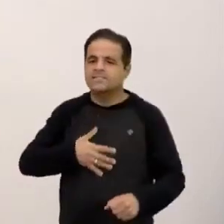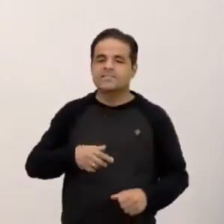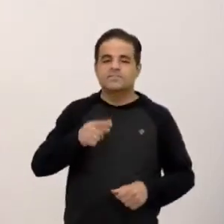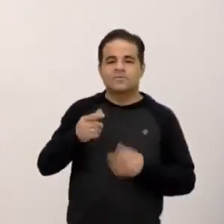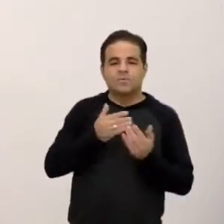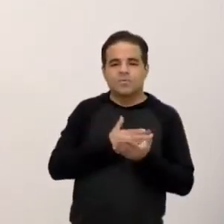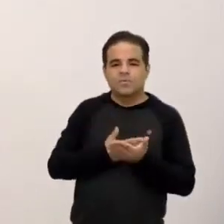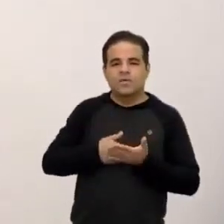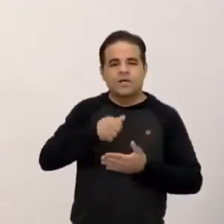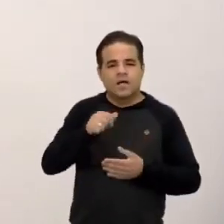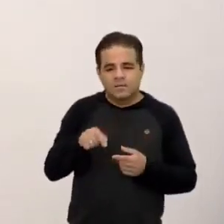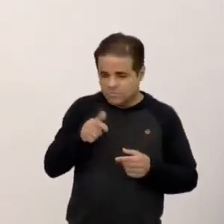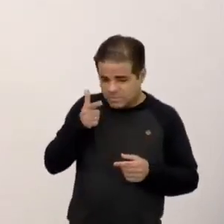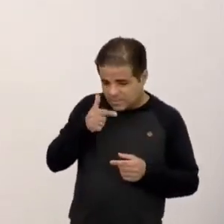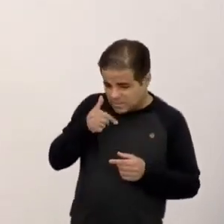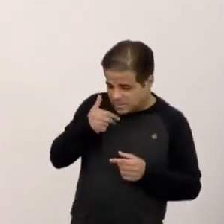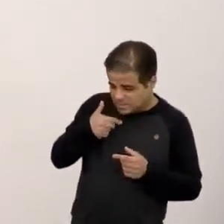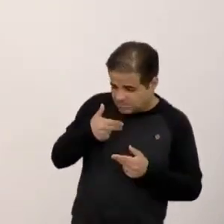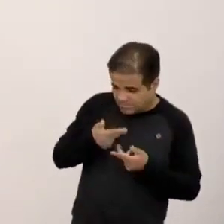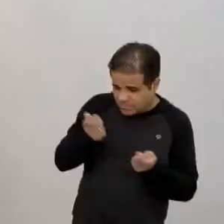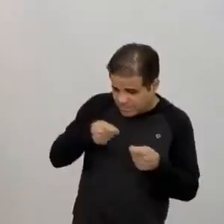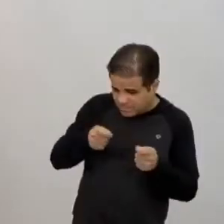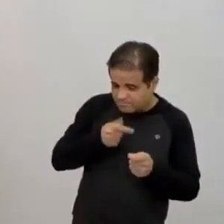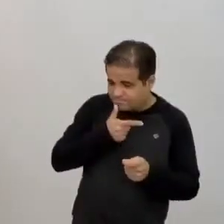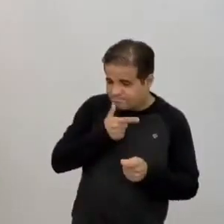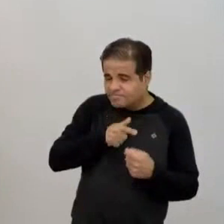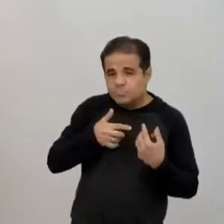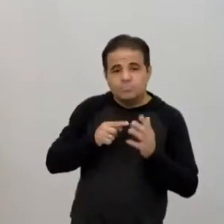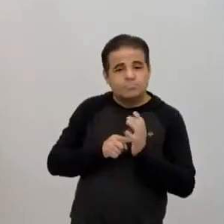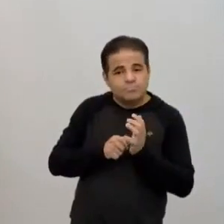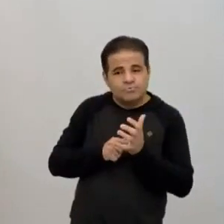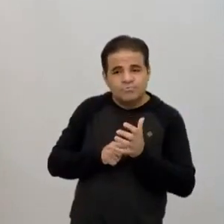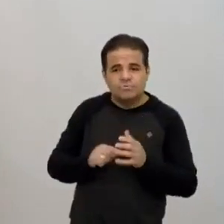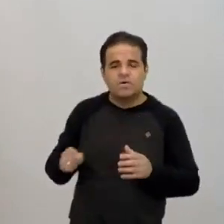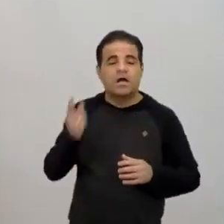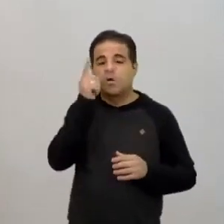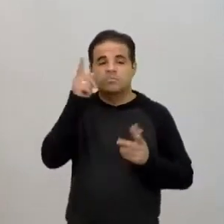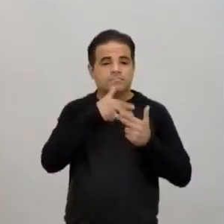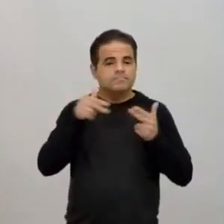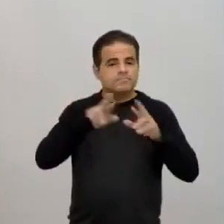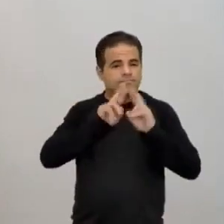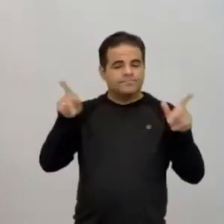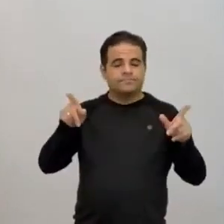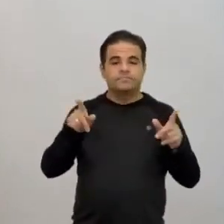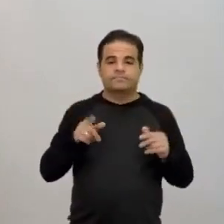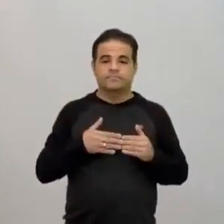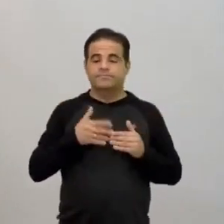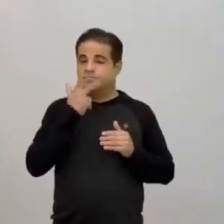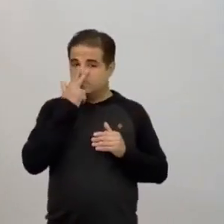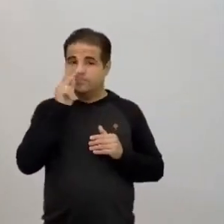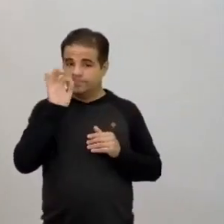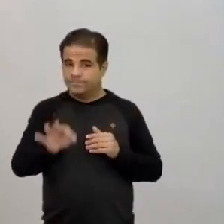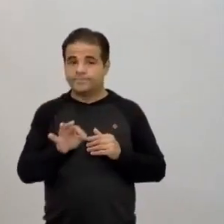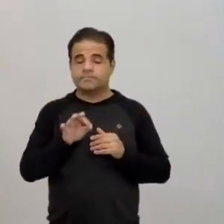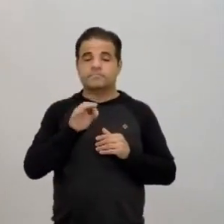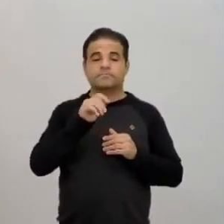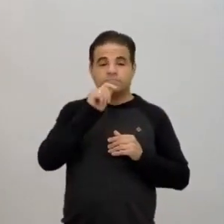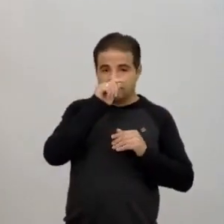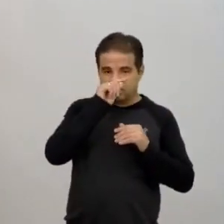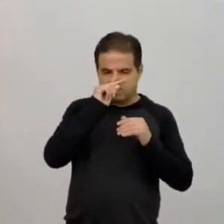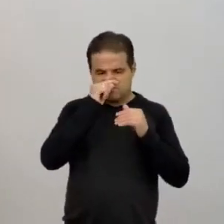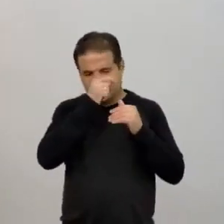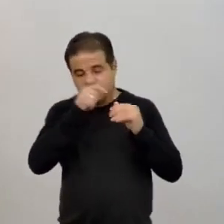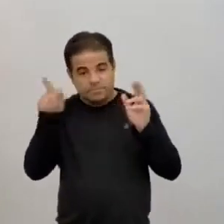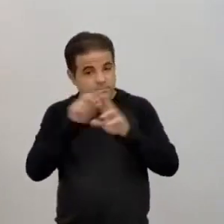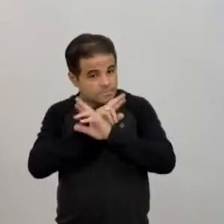treco começa a andar. Exato, né? E hoje, assim, a única diferença, eu acho que talvez